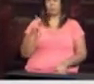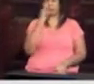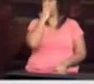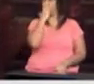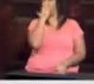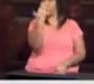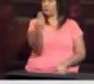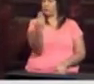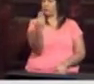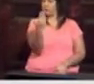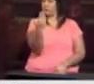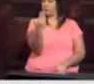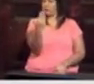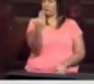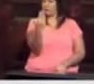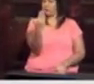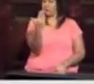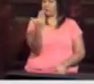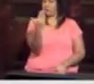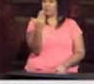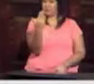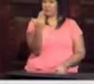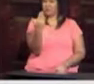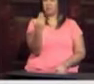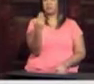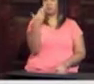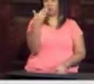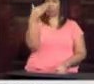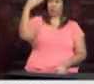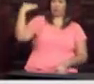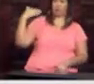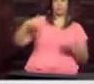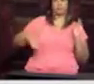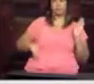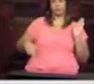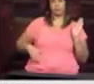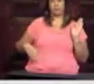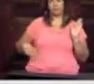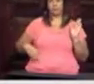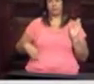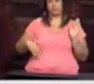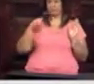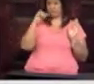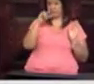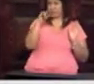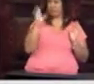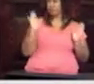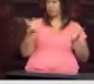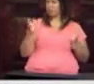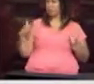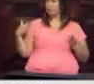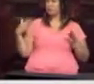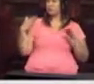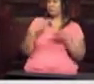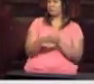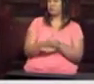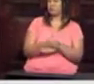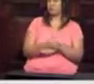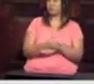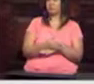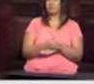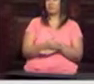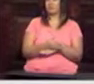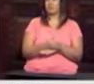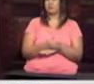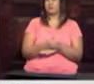frente, os marginais ficam na parte de trás, e quem já entrou na Cidade de Deus, aliás, tem muita gente que fala,